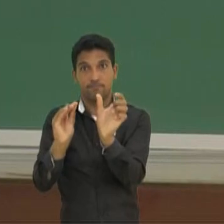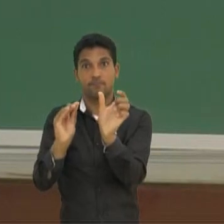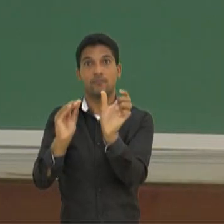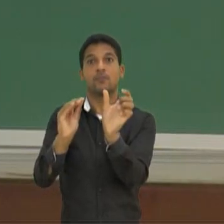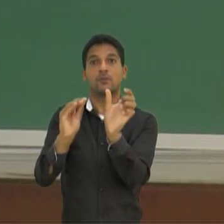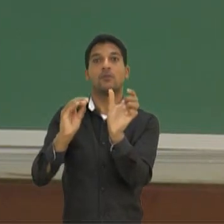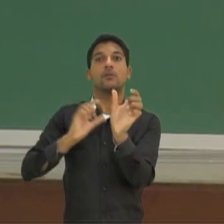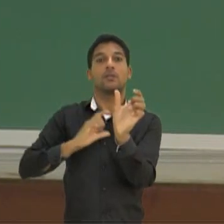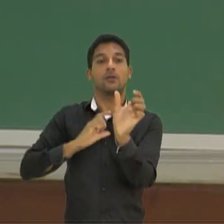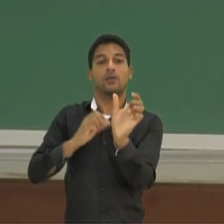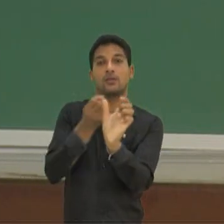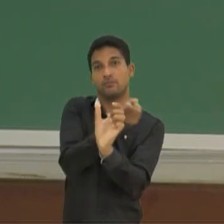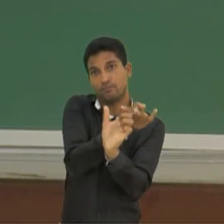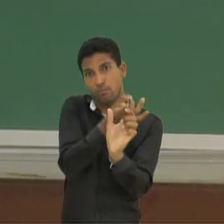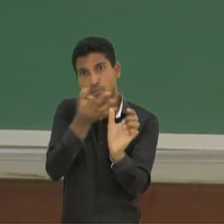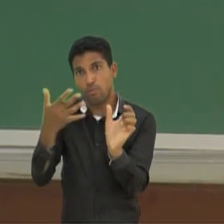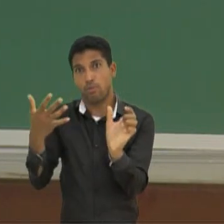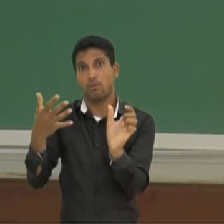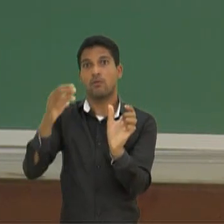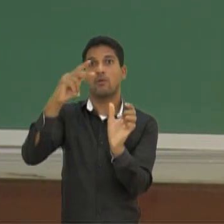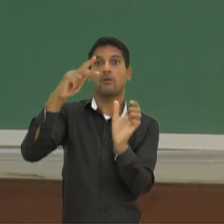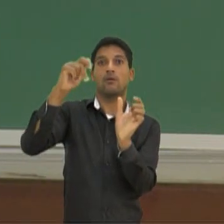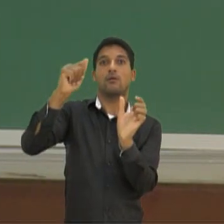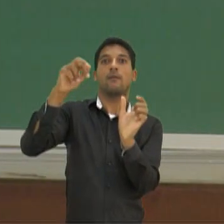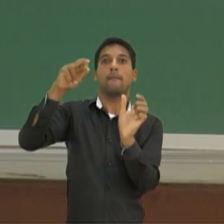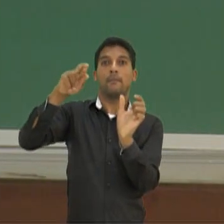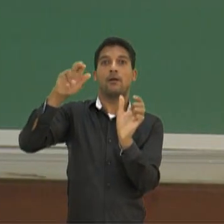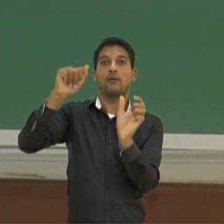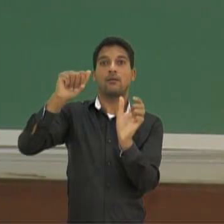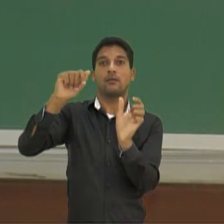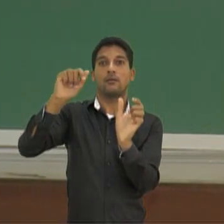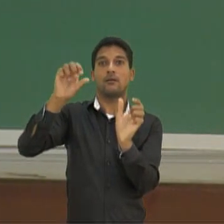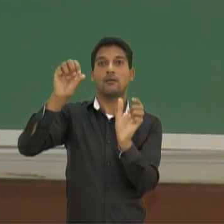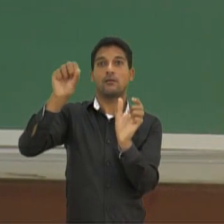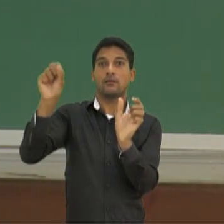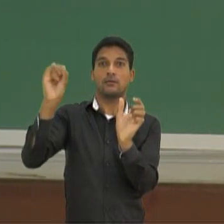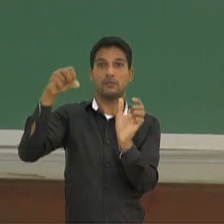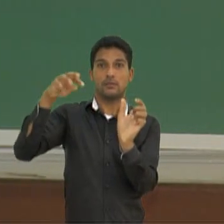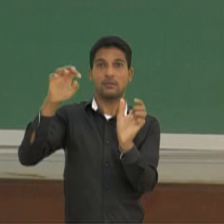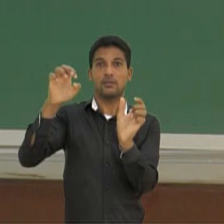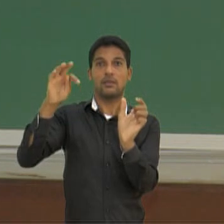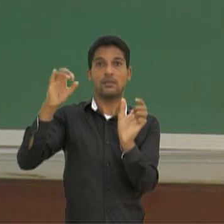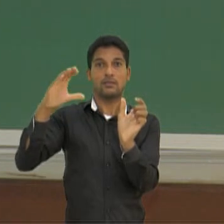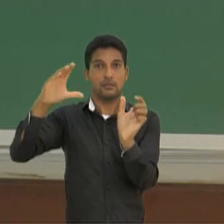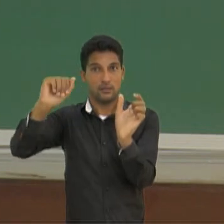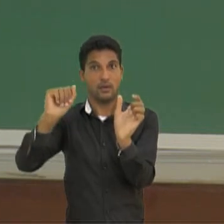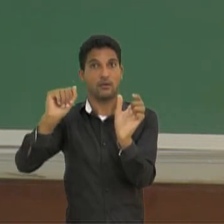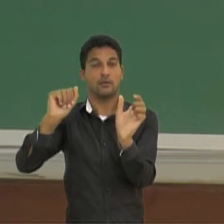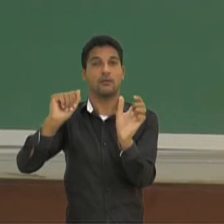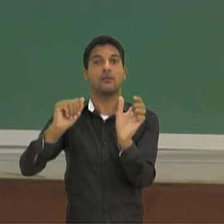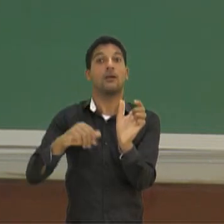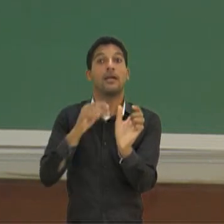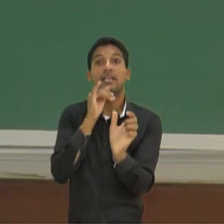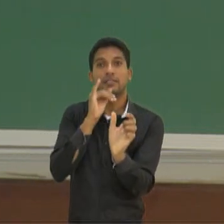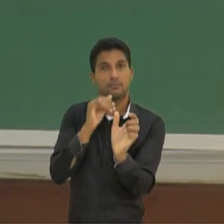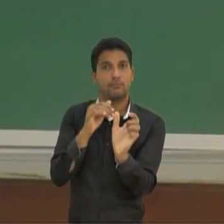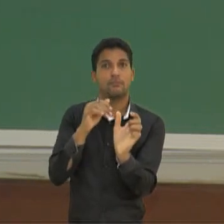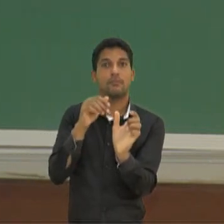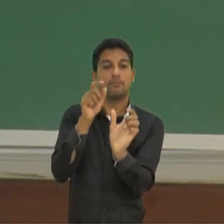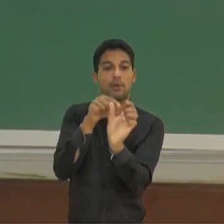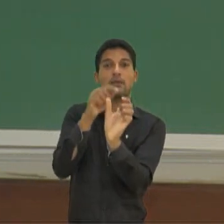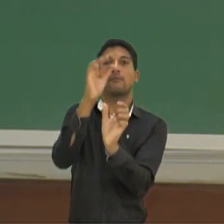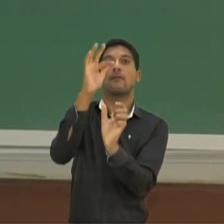uma derivação parasintética, né? Então, o que é a derivação parasintética? Continuando ainda no exemplo da palavra feliz, eu posso